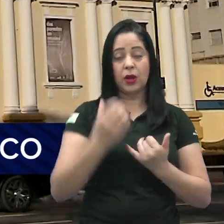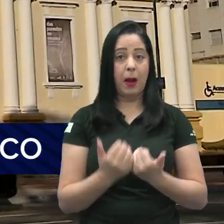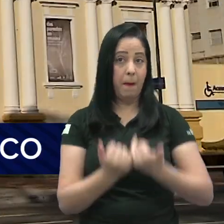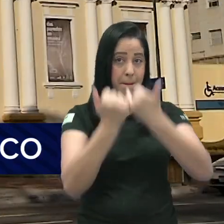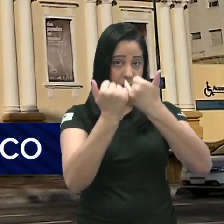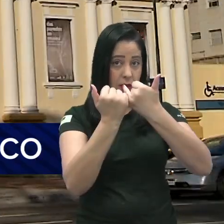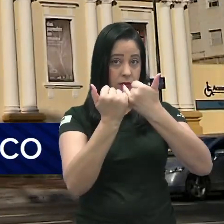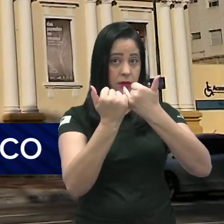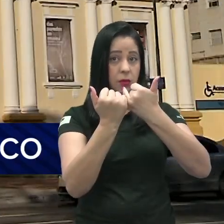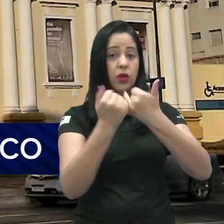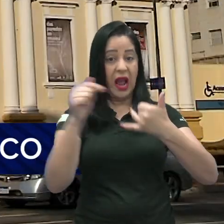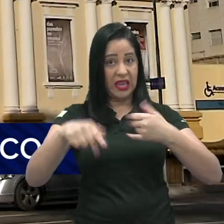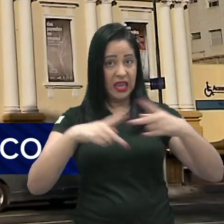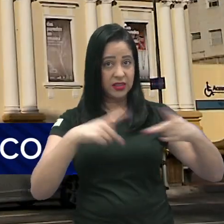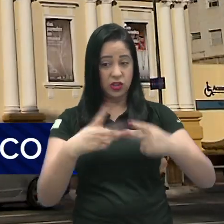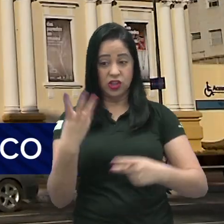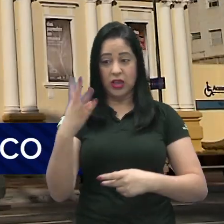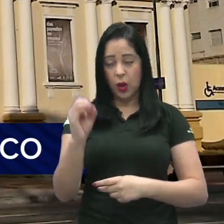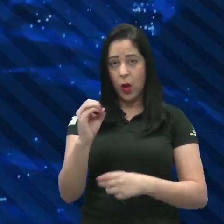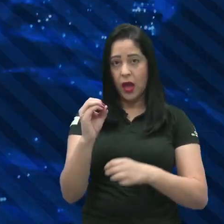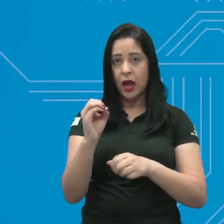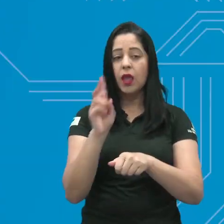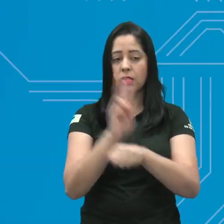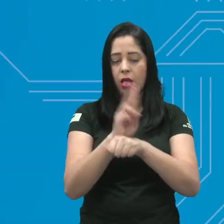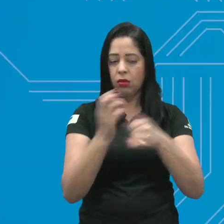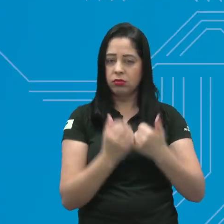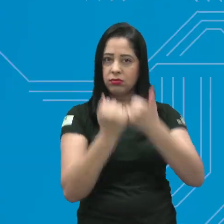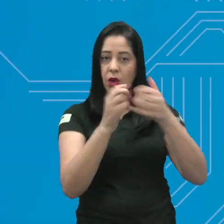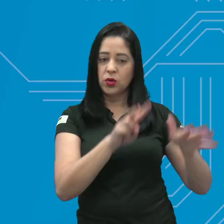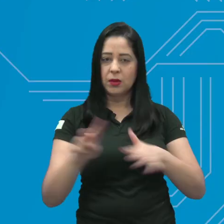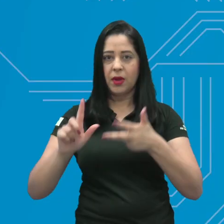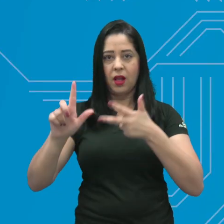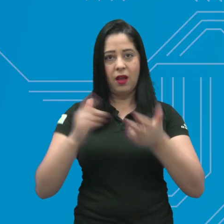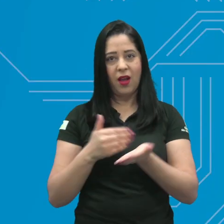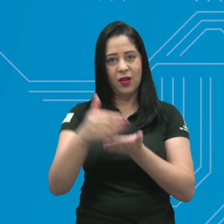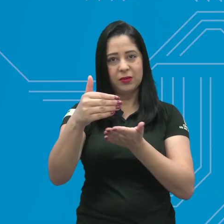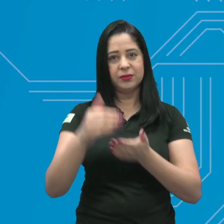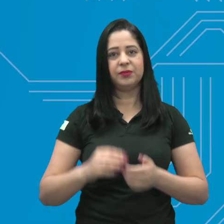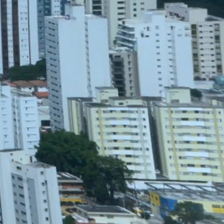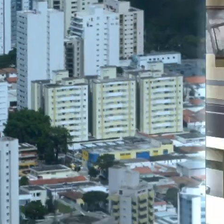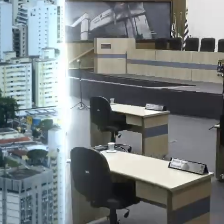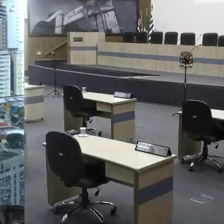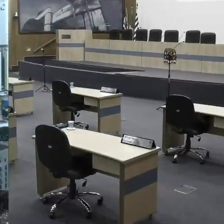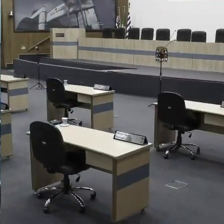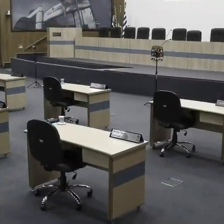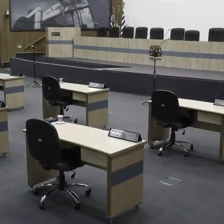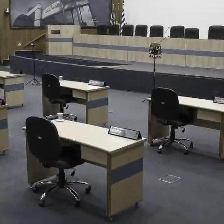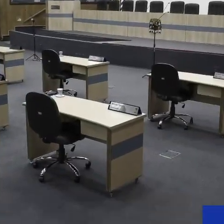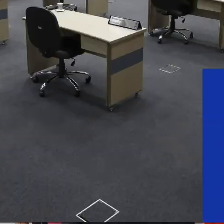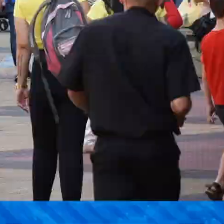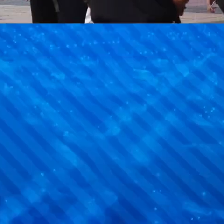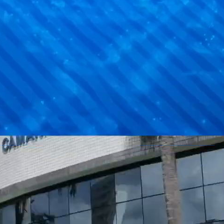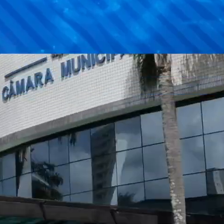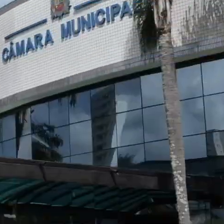mais de 40 patrimônios preservados. O Semana Legislativa está no ar.